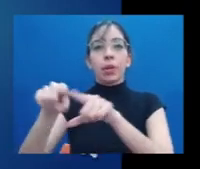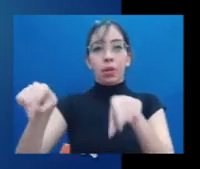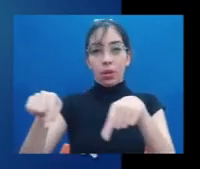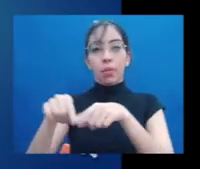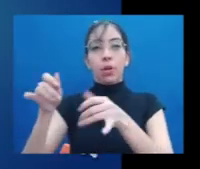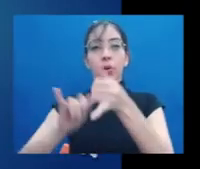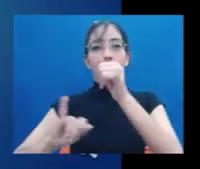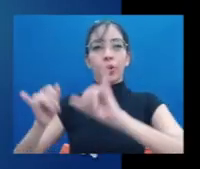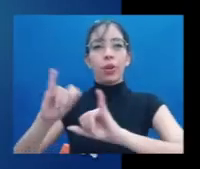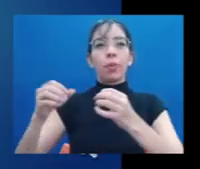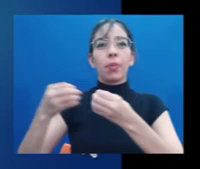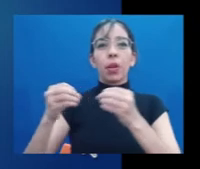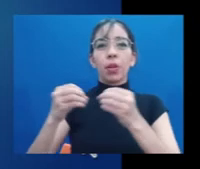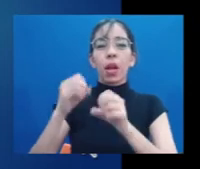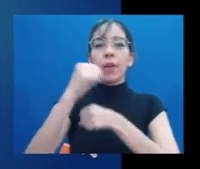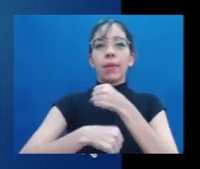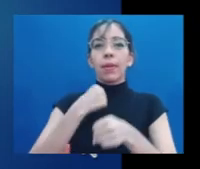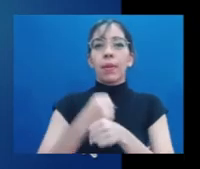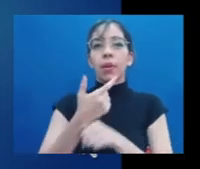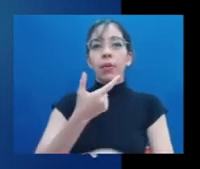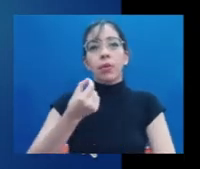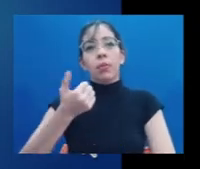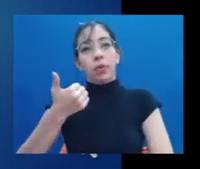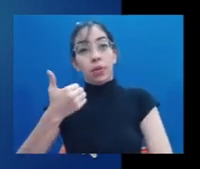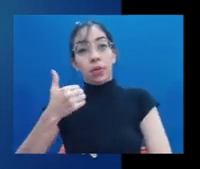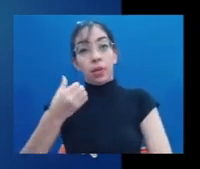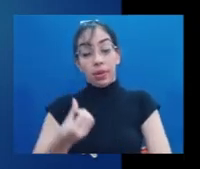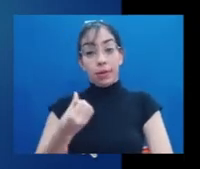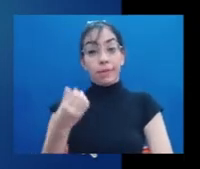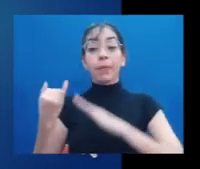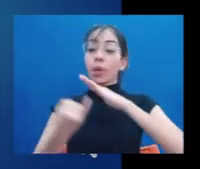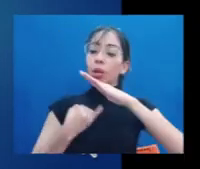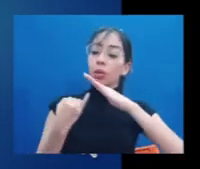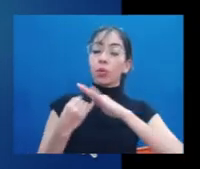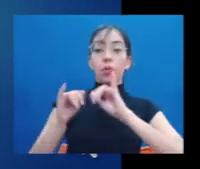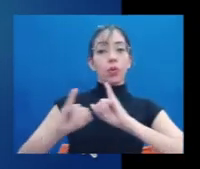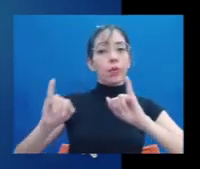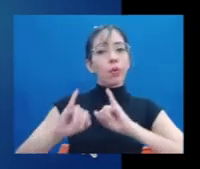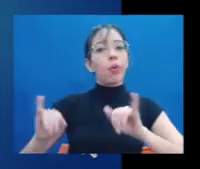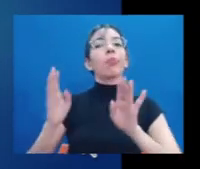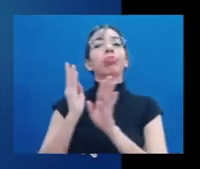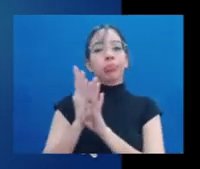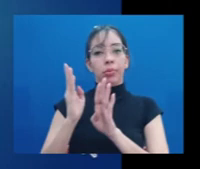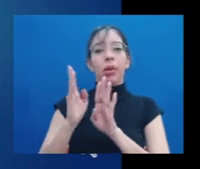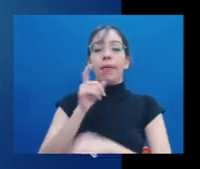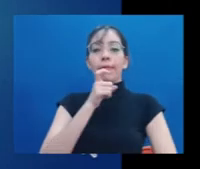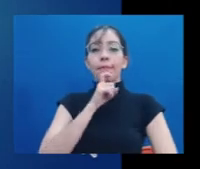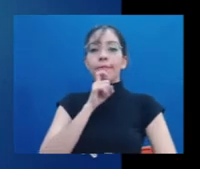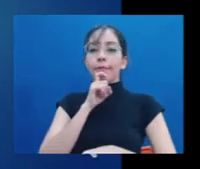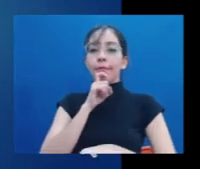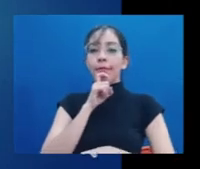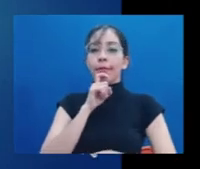Esse caso foi uma explosão que aconteceu no laboratório de espectroscopia e estrutura molecular do Departamento de Química da Universidade Federal de Juiz